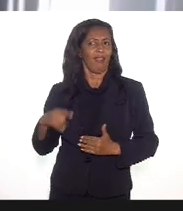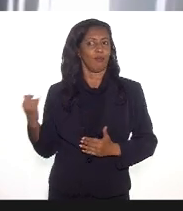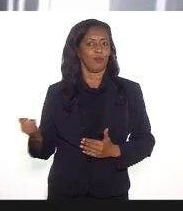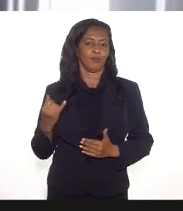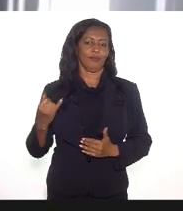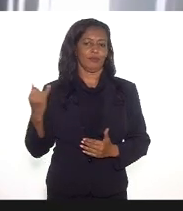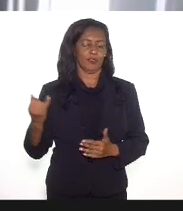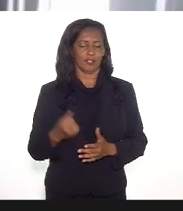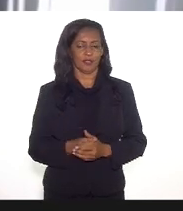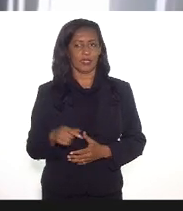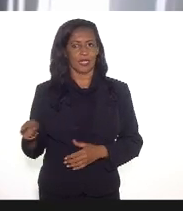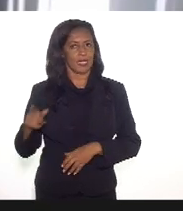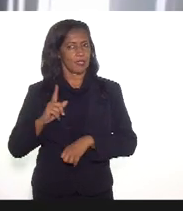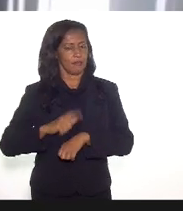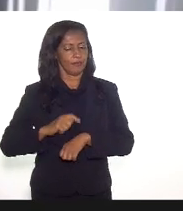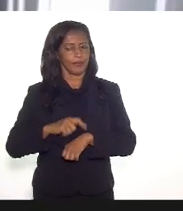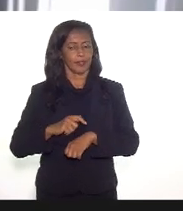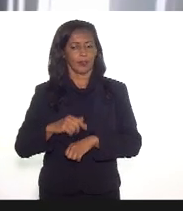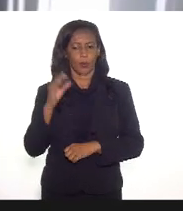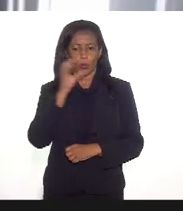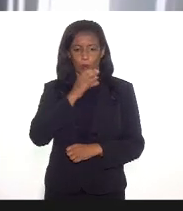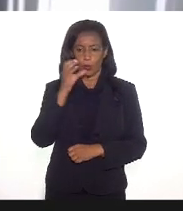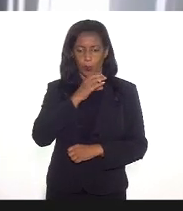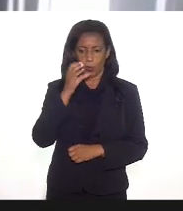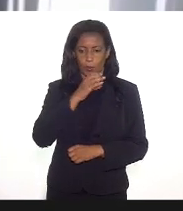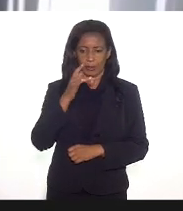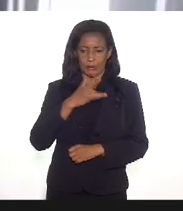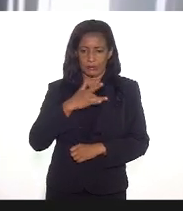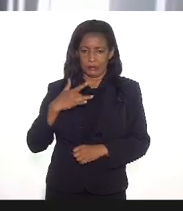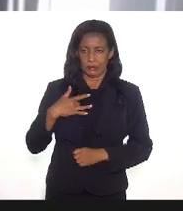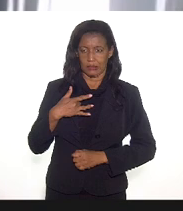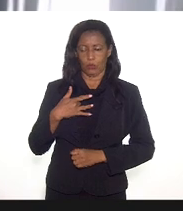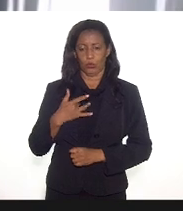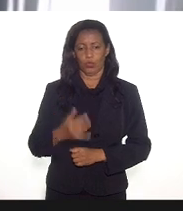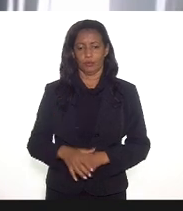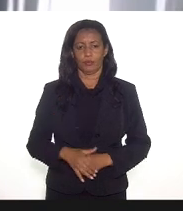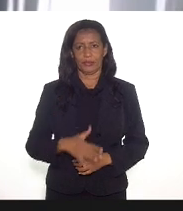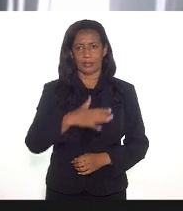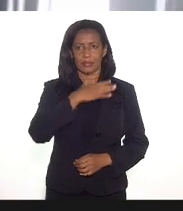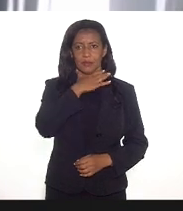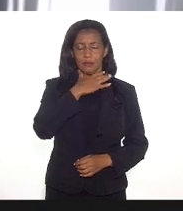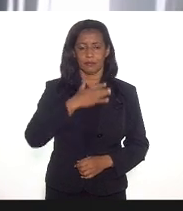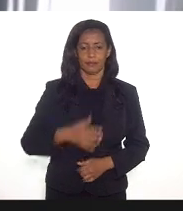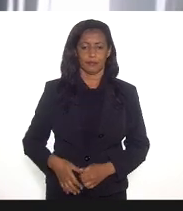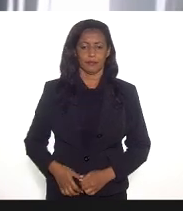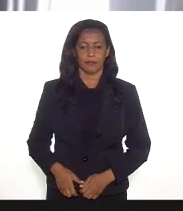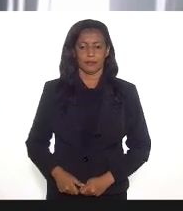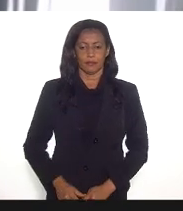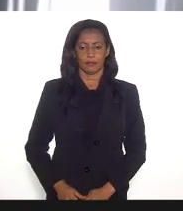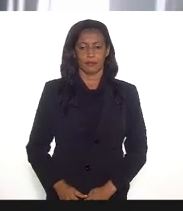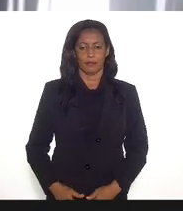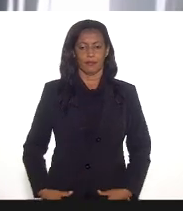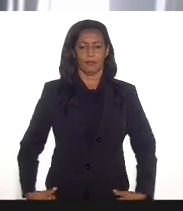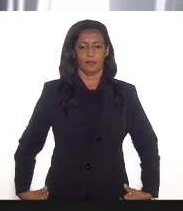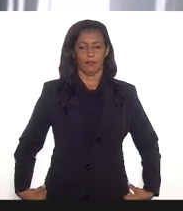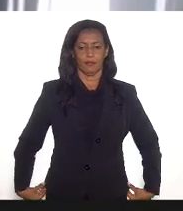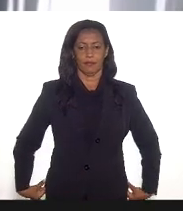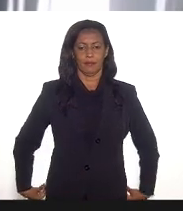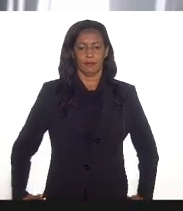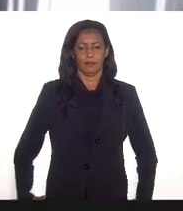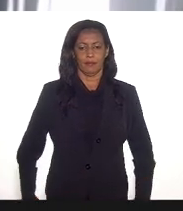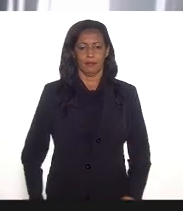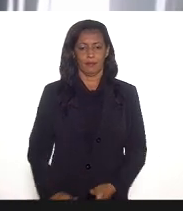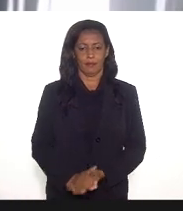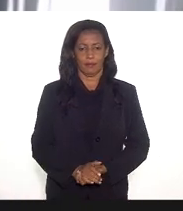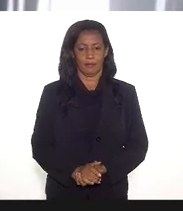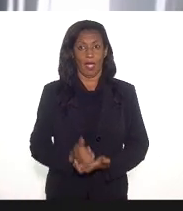útil, inclusive nesse momento de emergência sanitária e de calamidade pública na saúde. E um abraço também que eu quero fazer, muito especial, ao